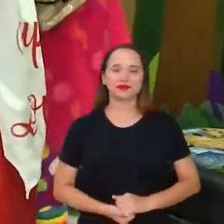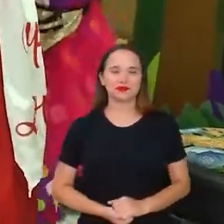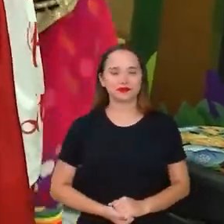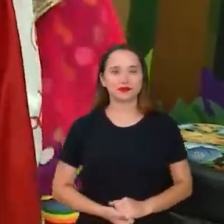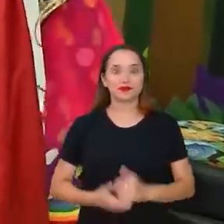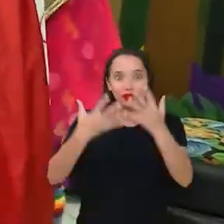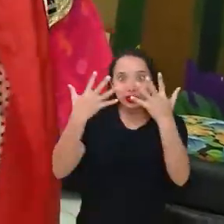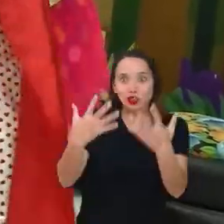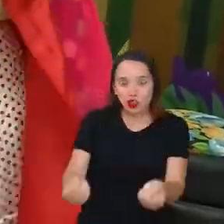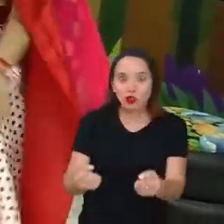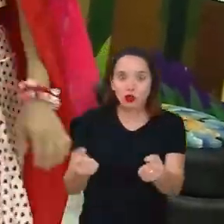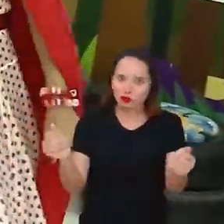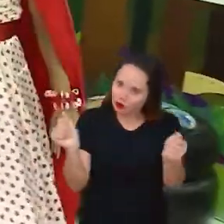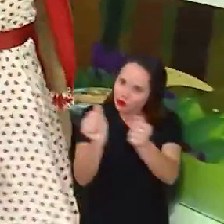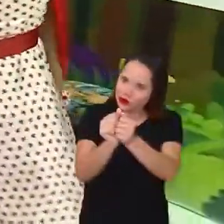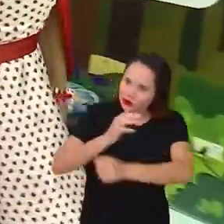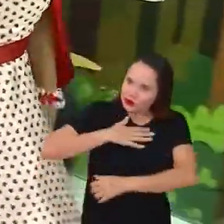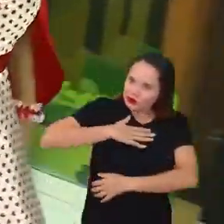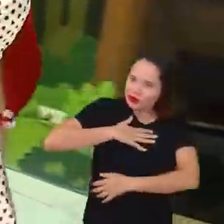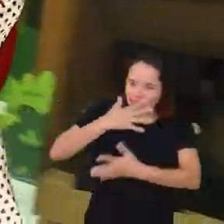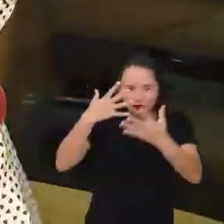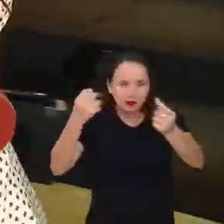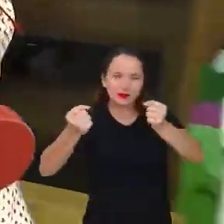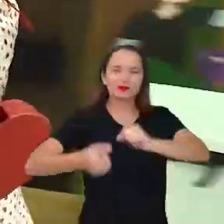Então vamos comigo